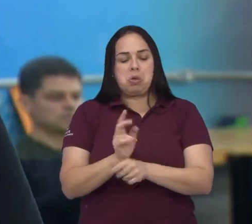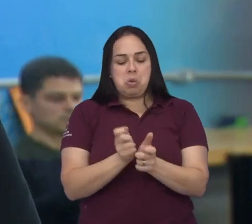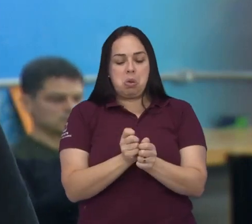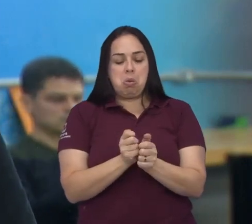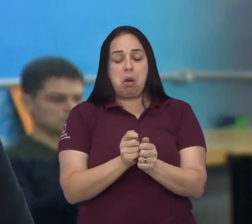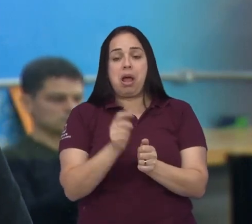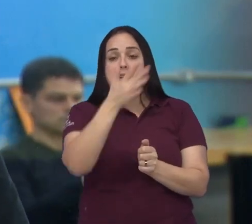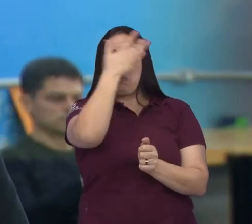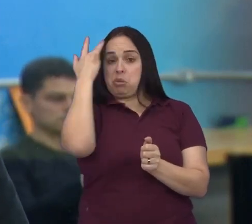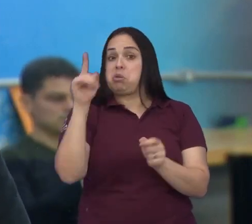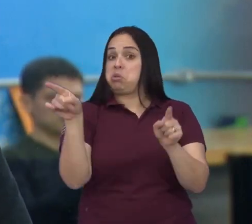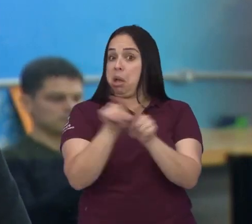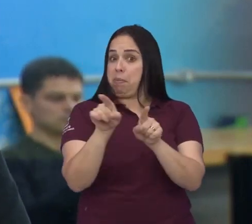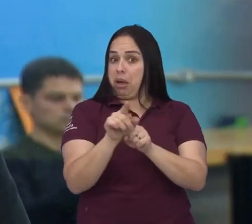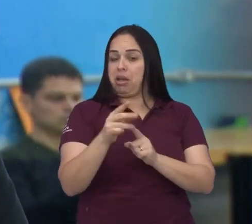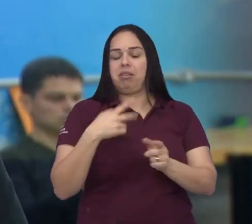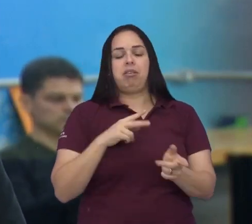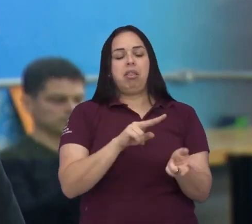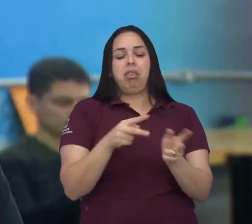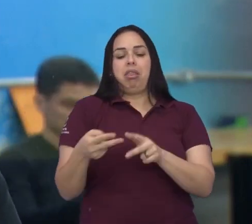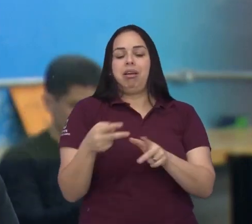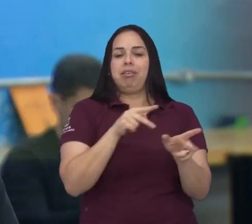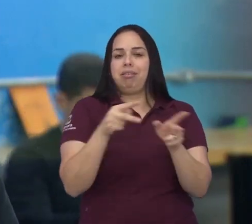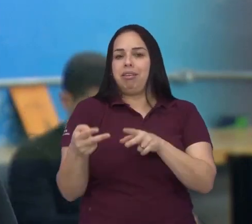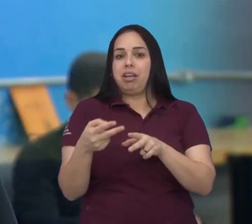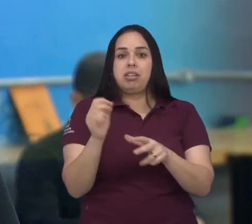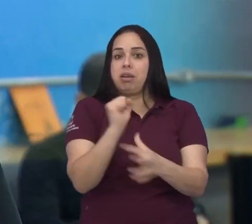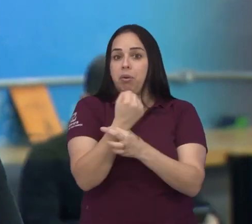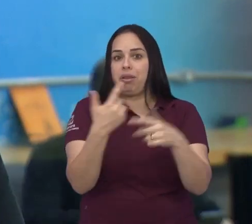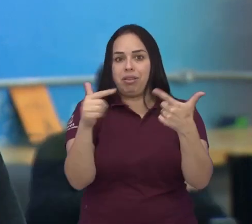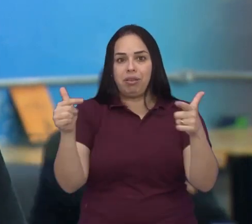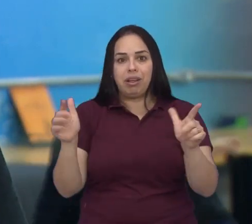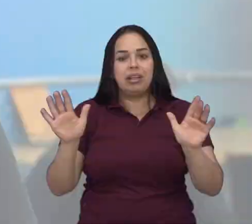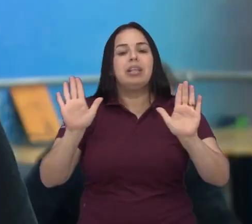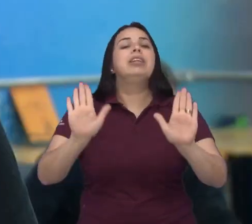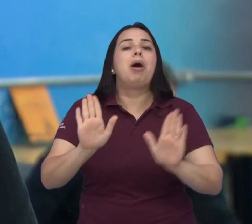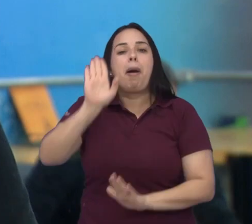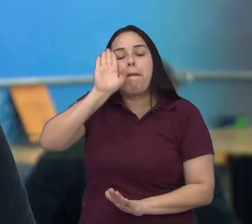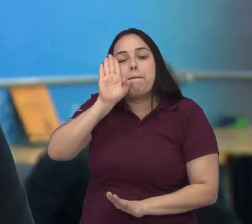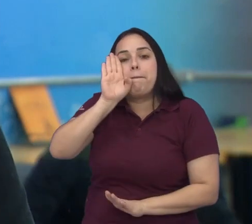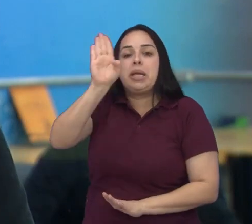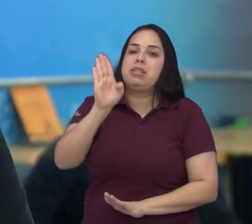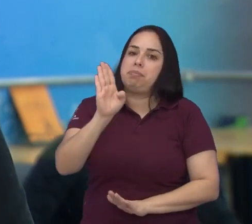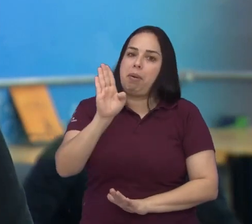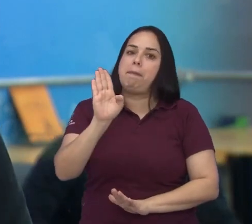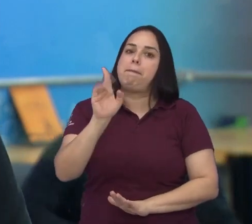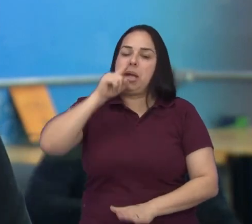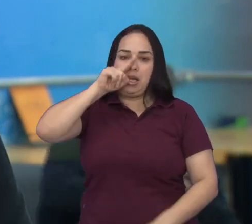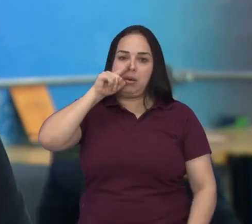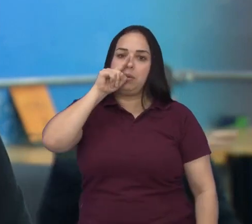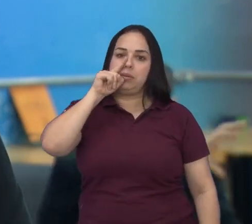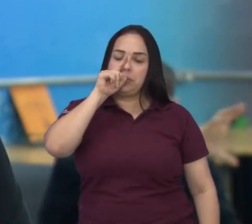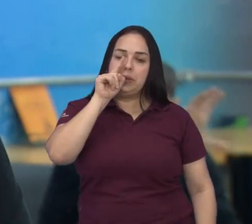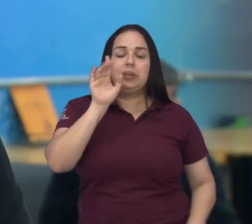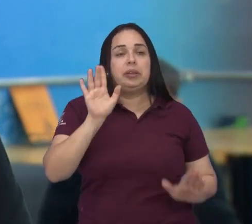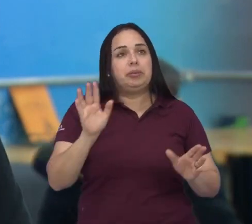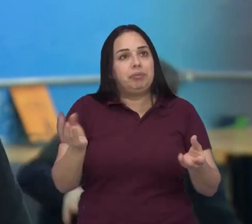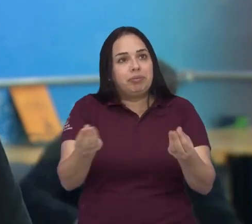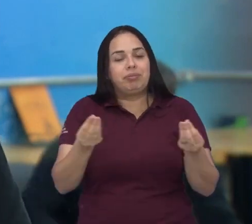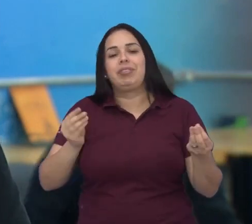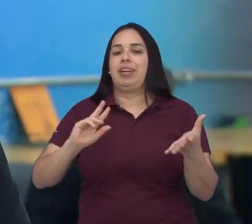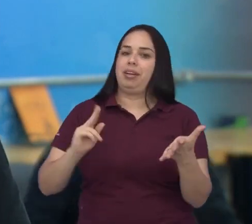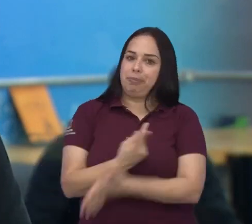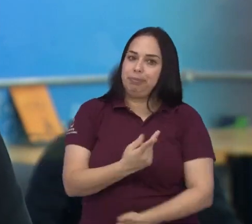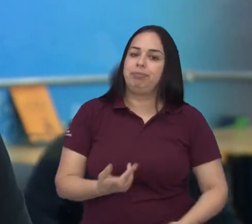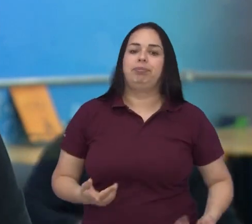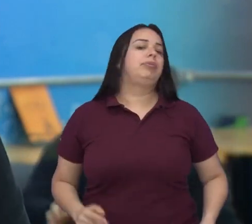pessoas conectadas no mesmo Wi-Fi, você realizando transação financeira sem nenhum tipo de segurança. Esse é um principal ponto de, a gente pode